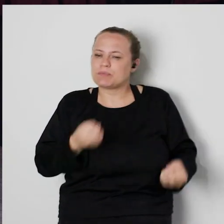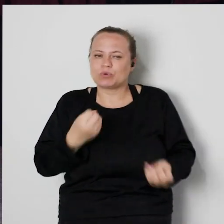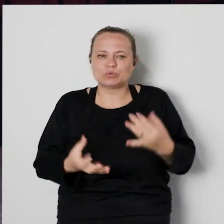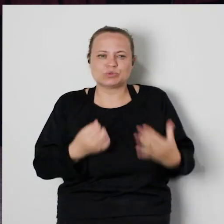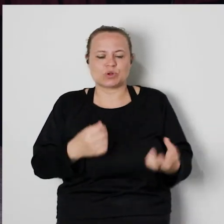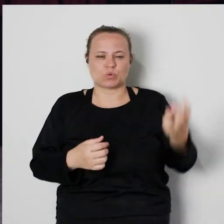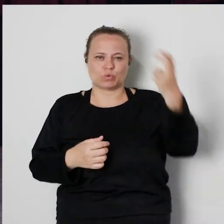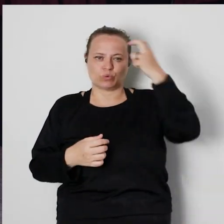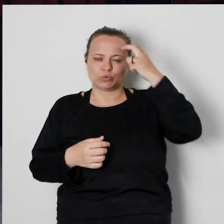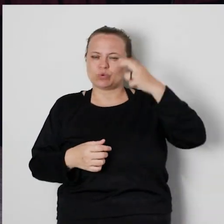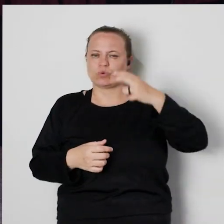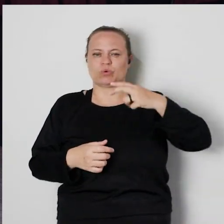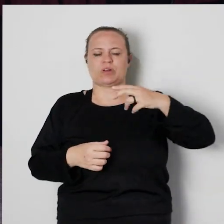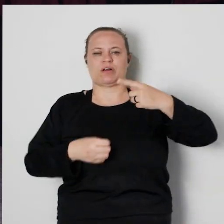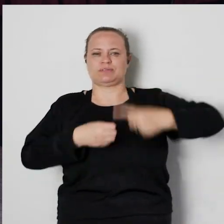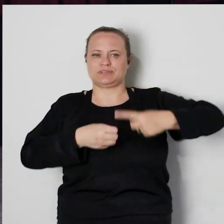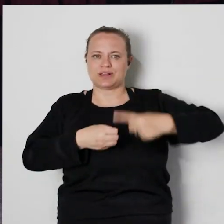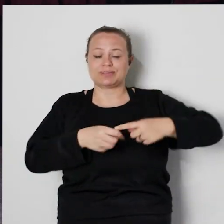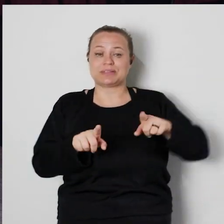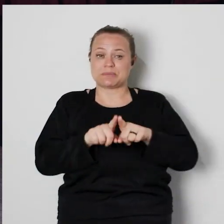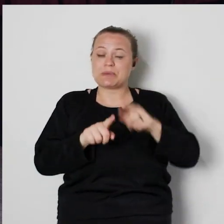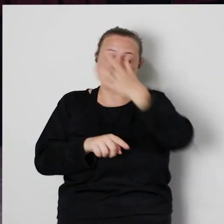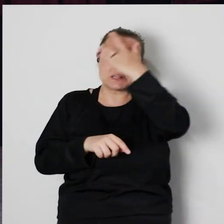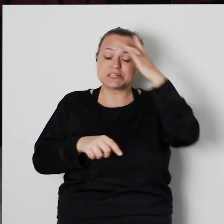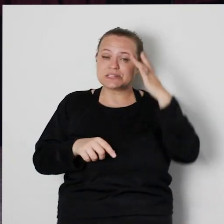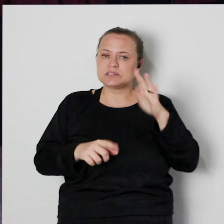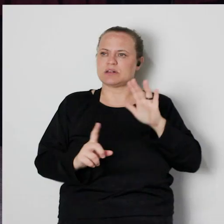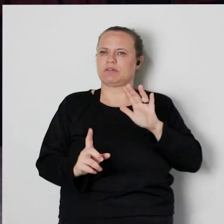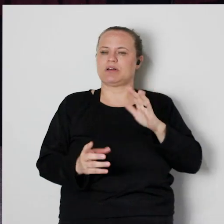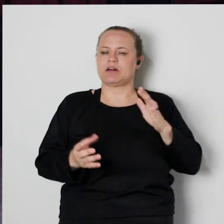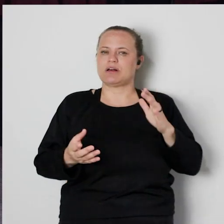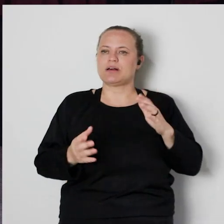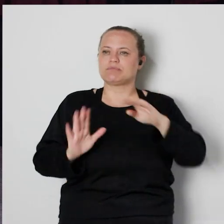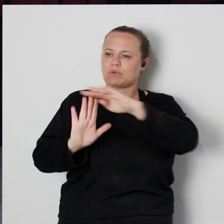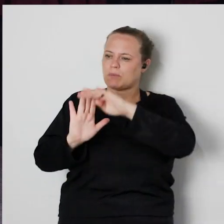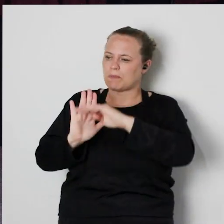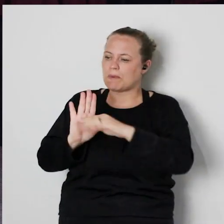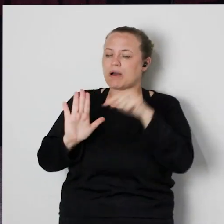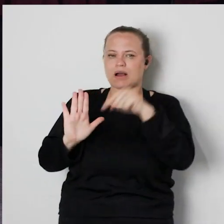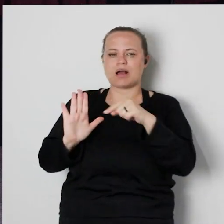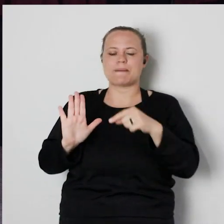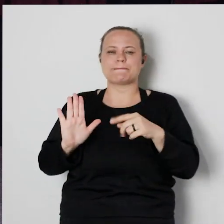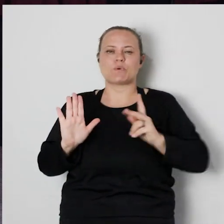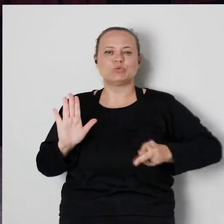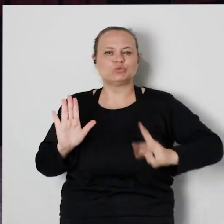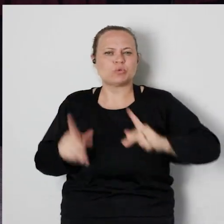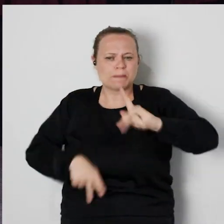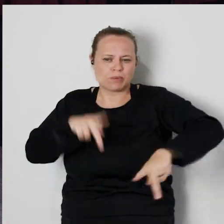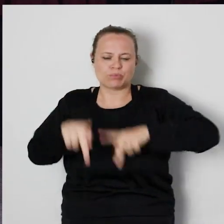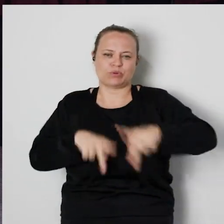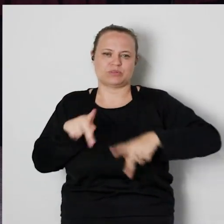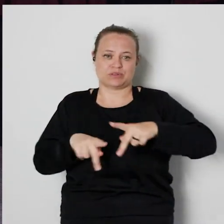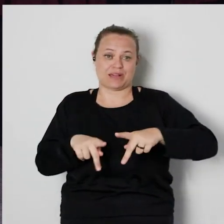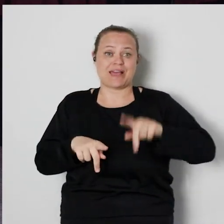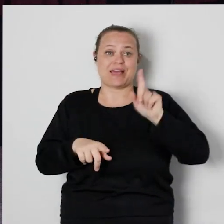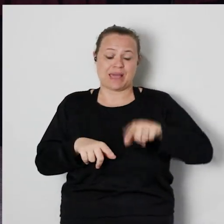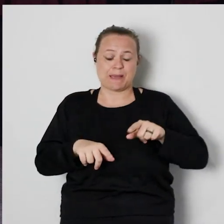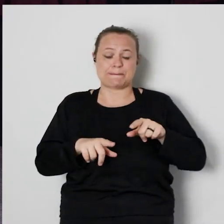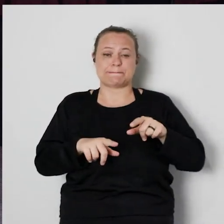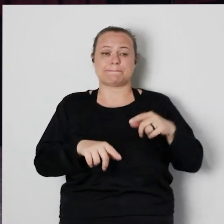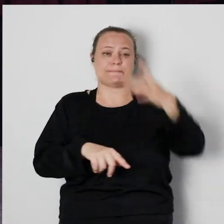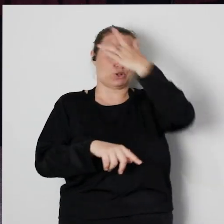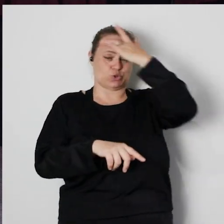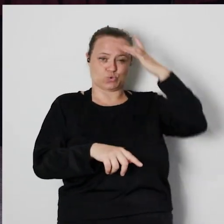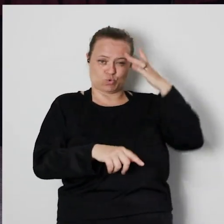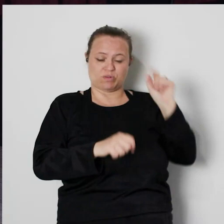que atendam efetivamente a produção cultural que exista no município, nos locais, e também a população de maneira